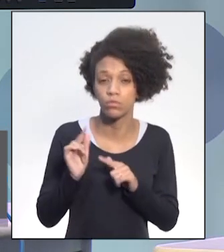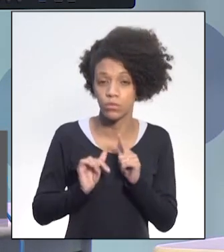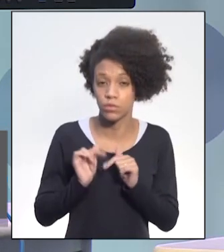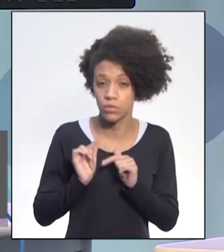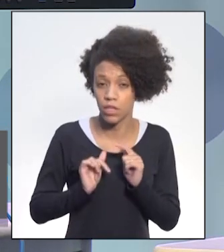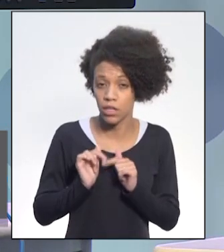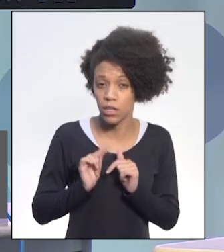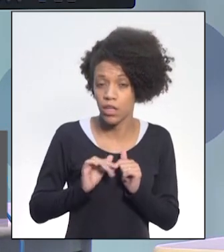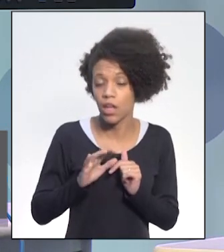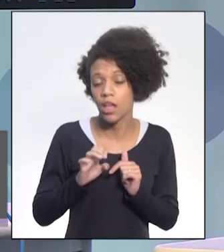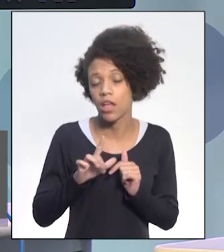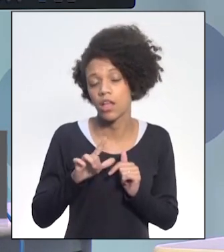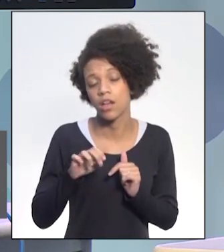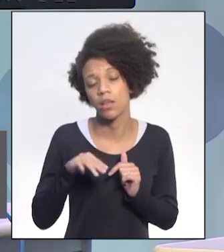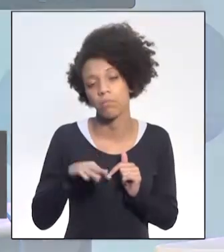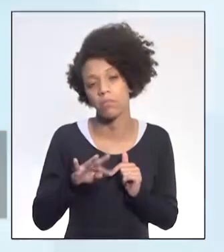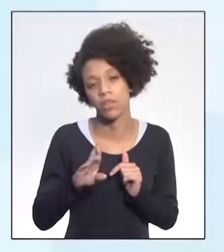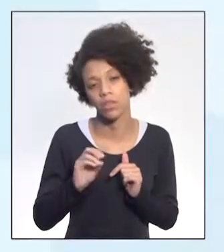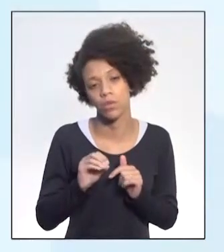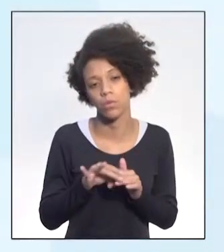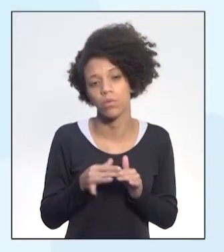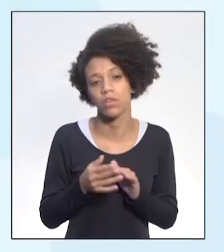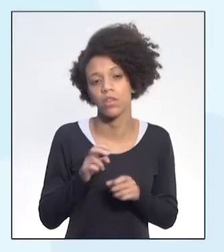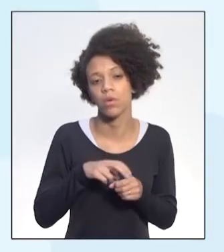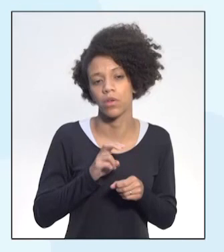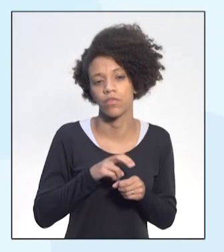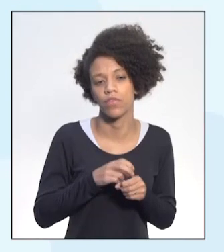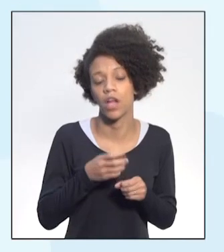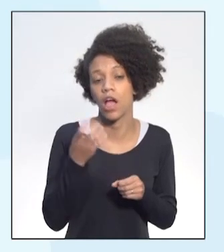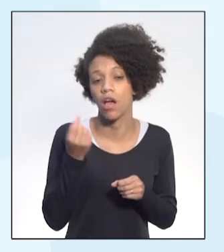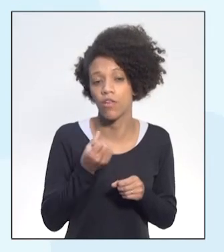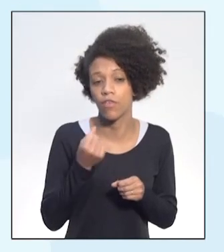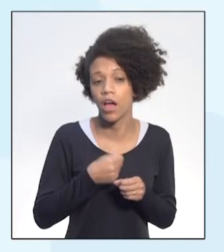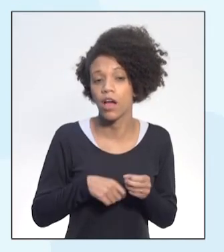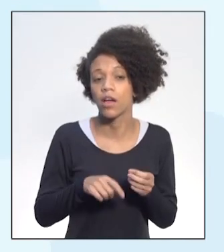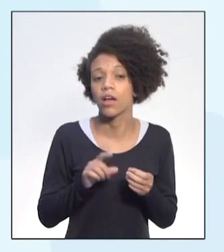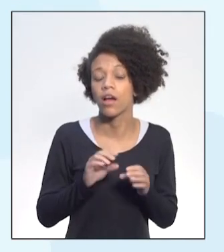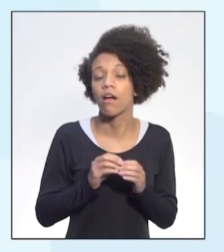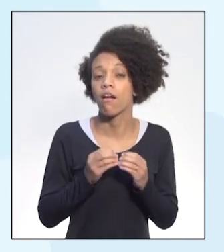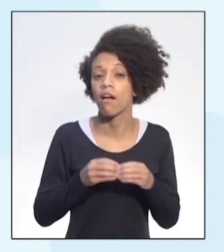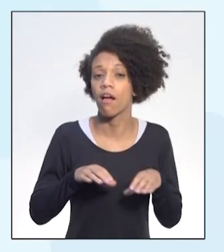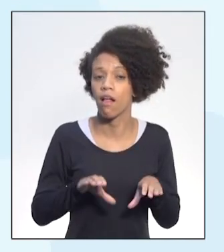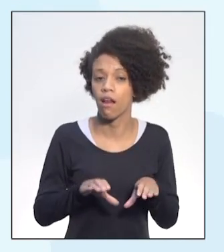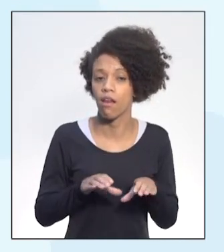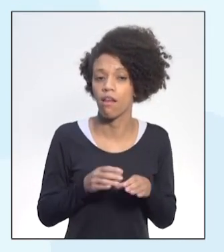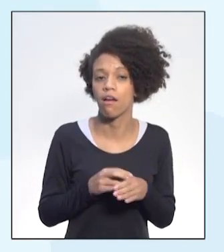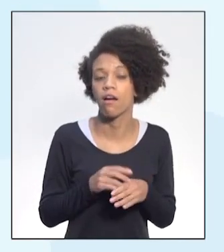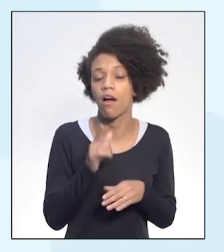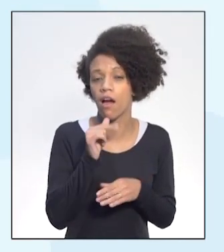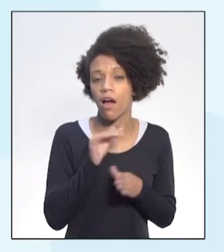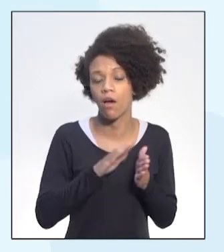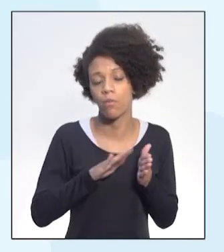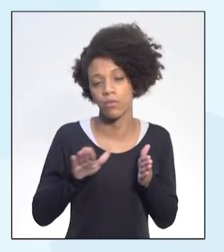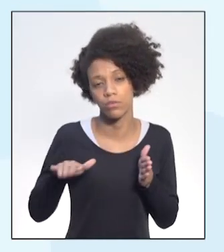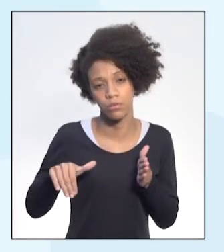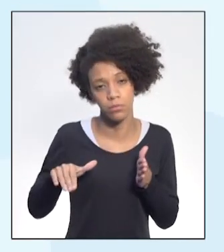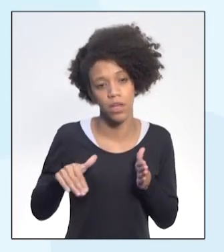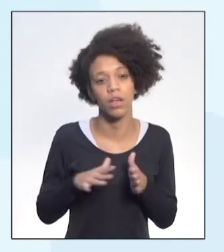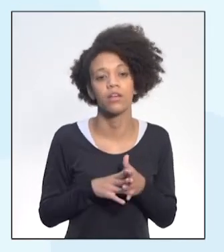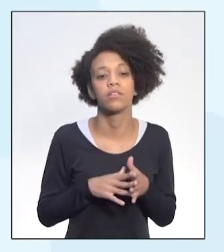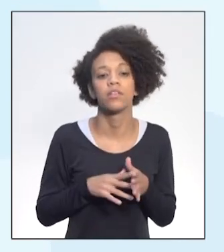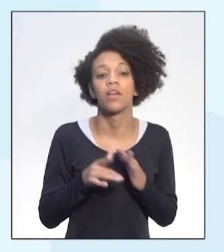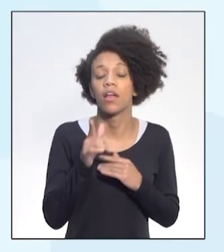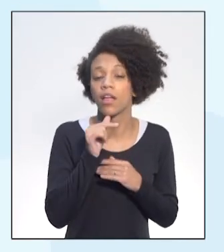na tabela, essa tabelinha aqui, que é o refrigerante, leite de vaca, clara de ovo, água do mar e água com